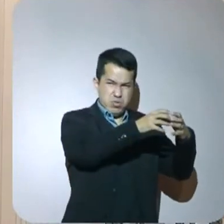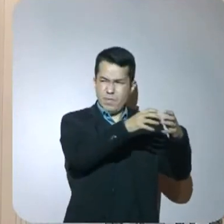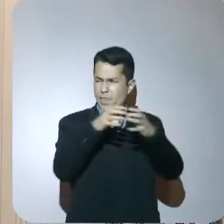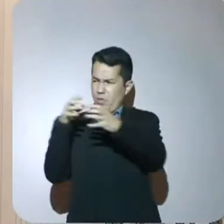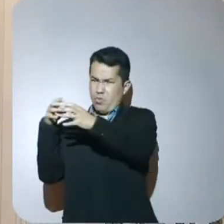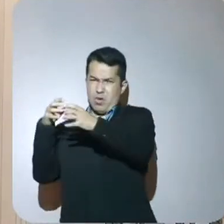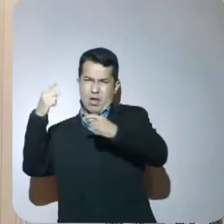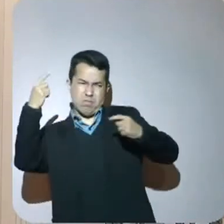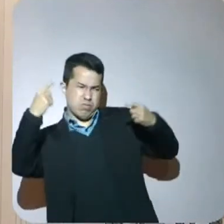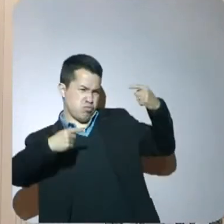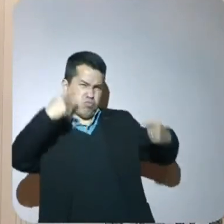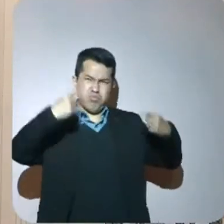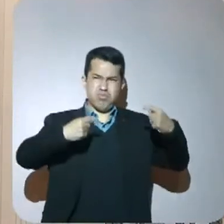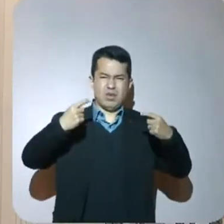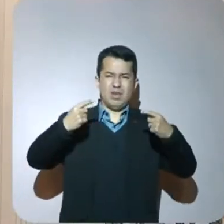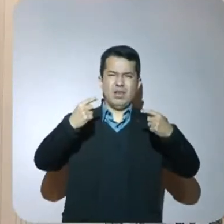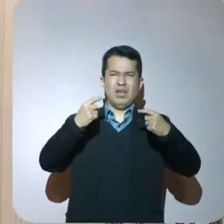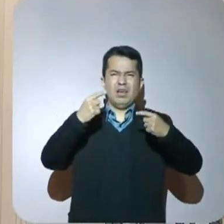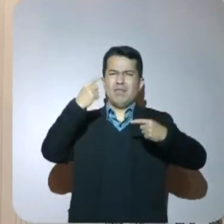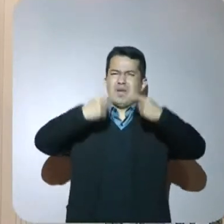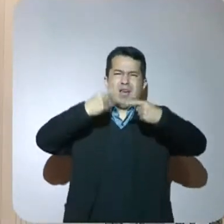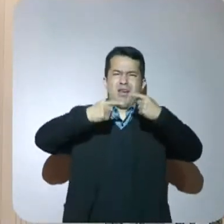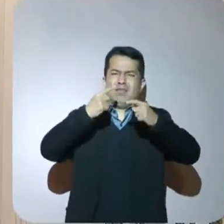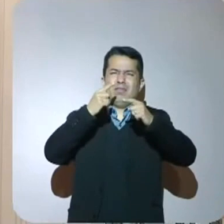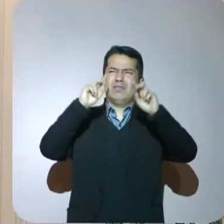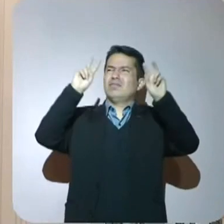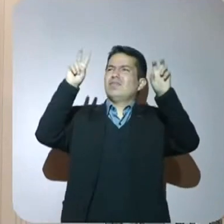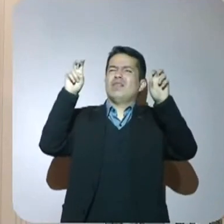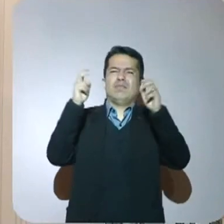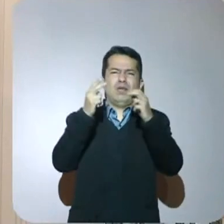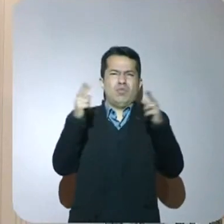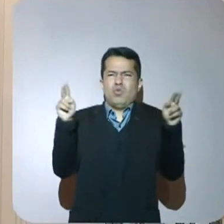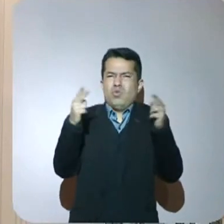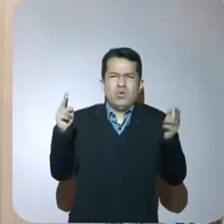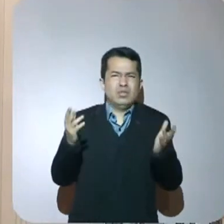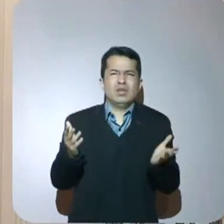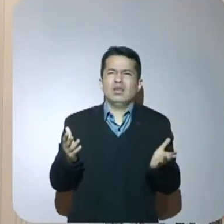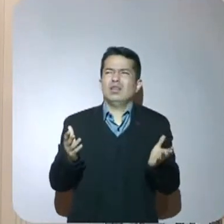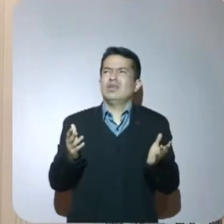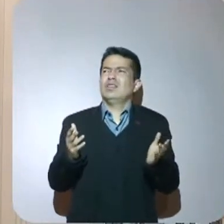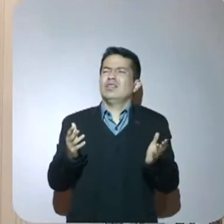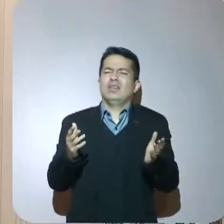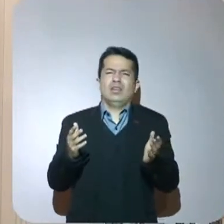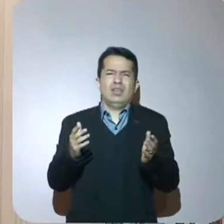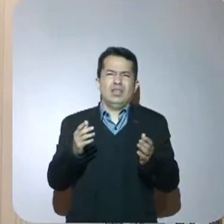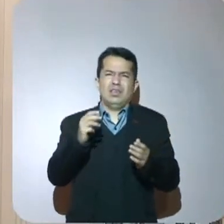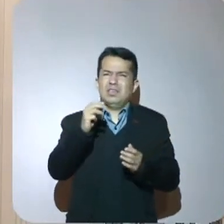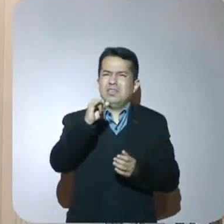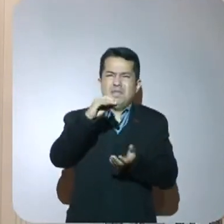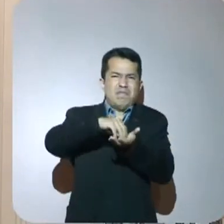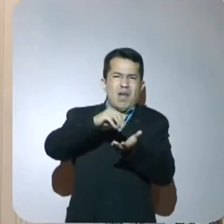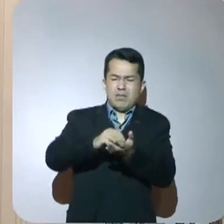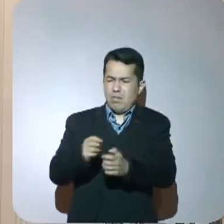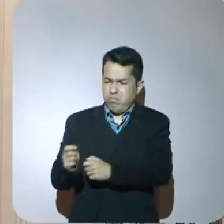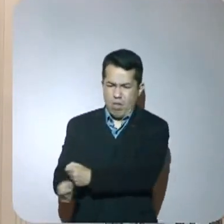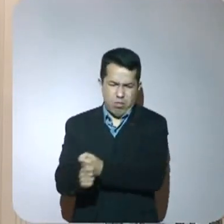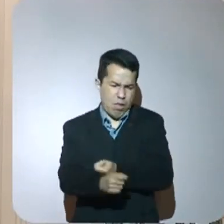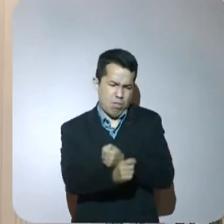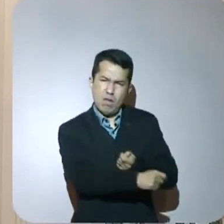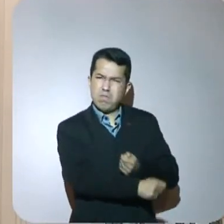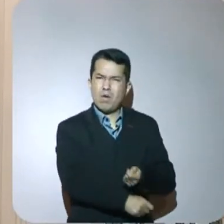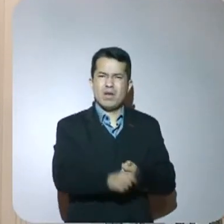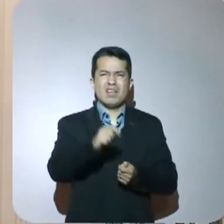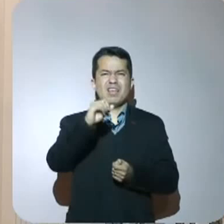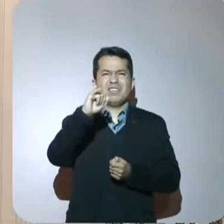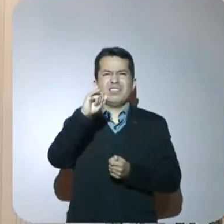porque o ritmo da música, se tem bateria, não tem bateria, se tem luz, se não tem luz, se